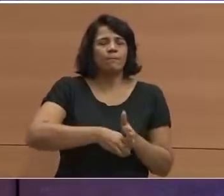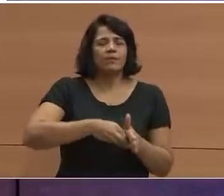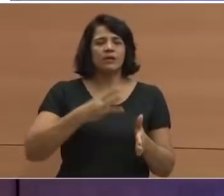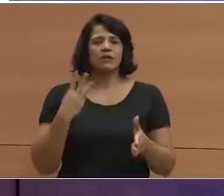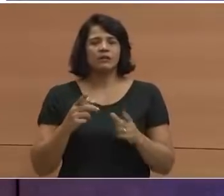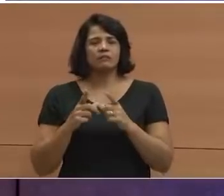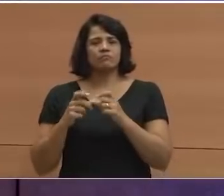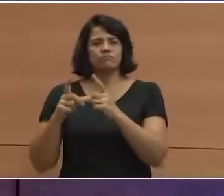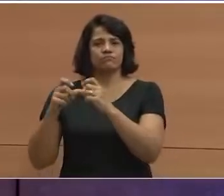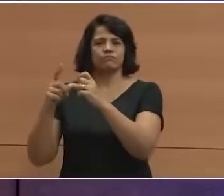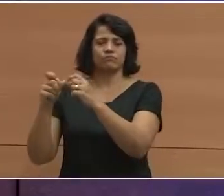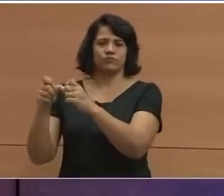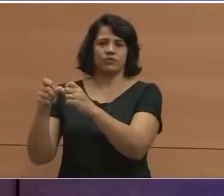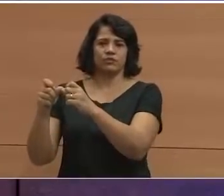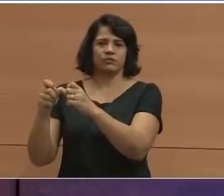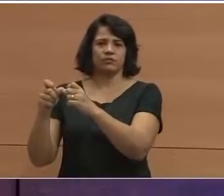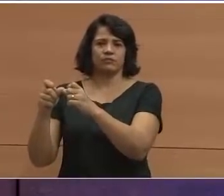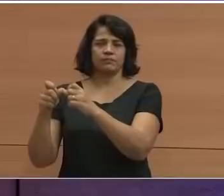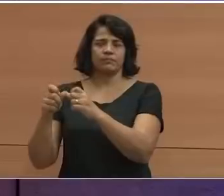viagem, passou